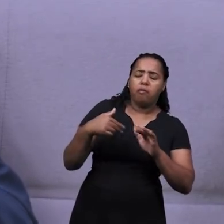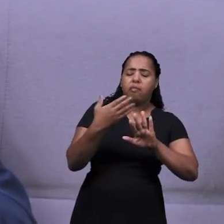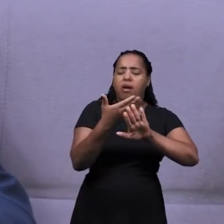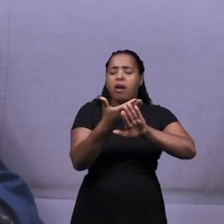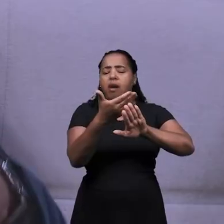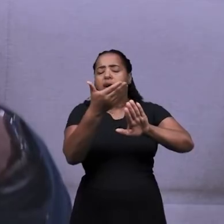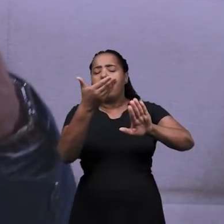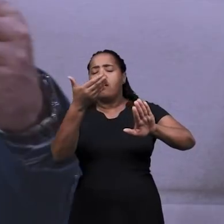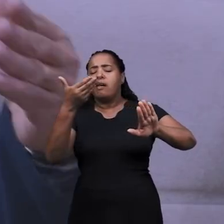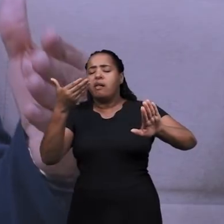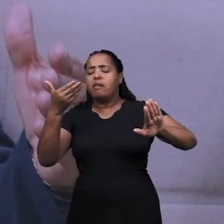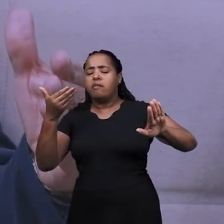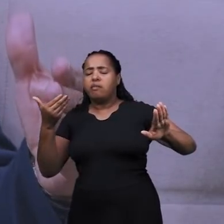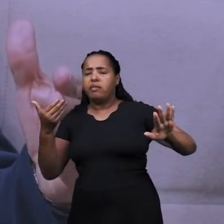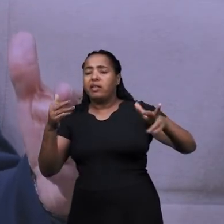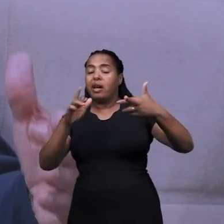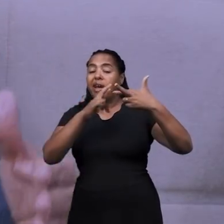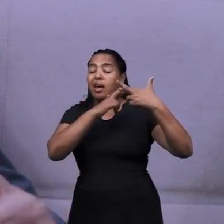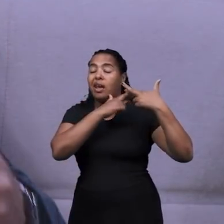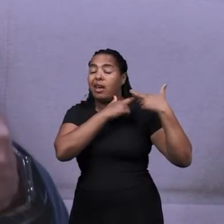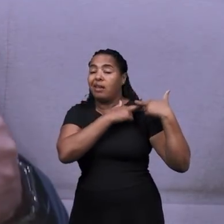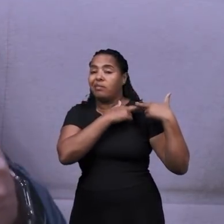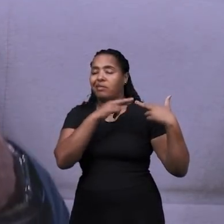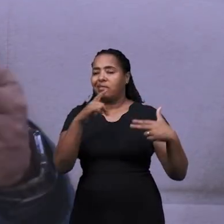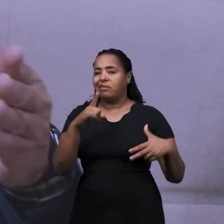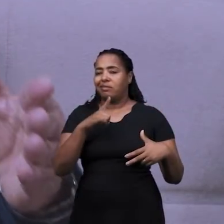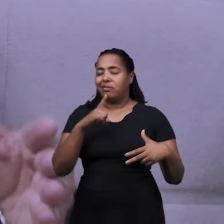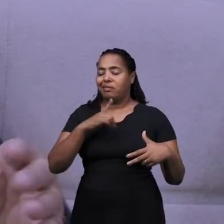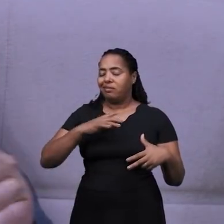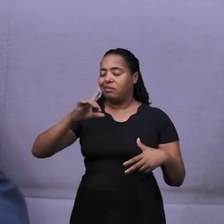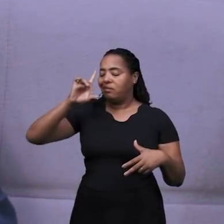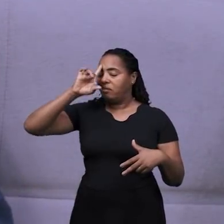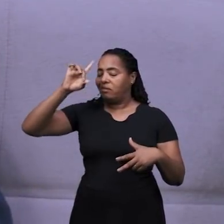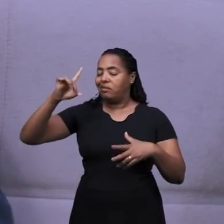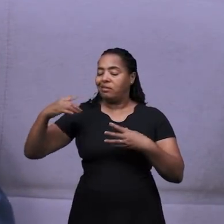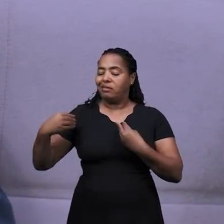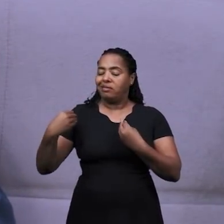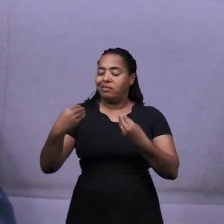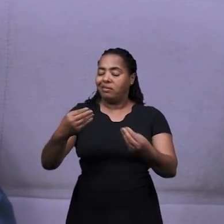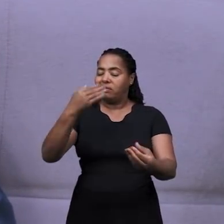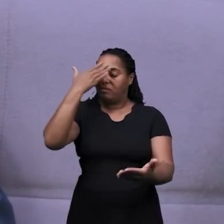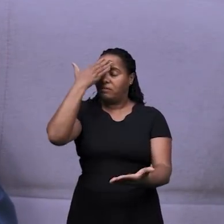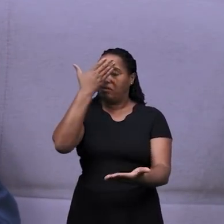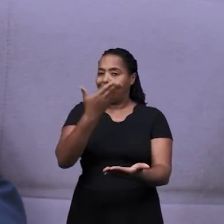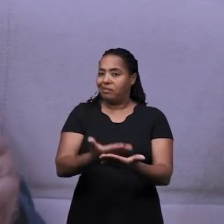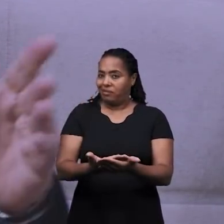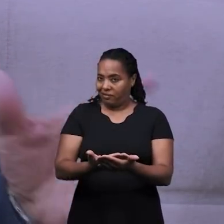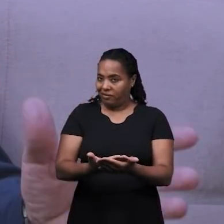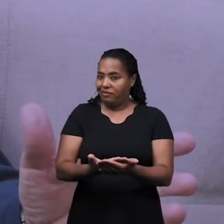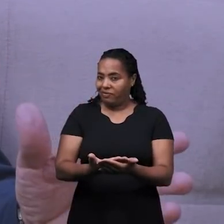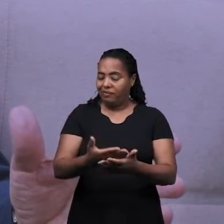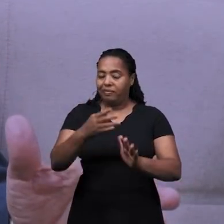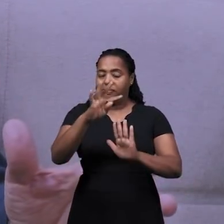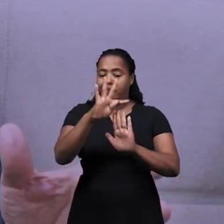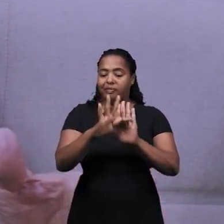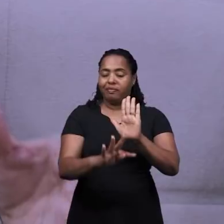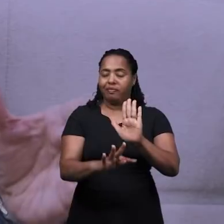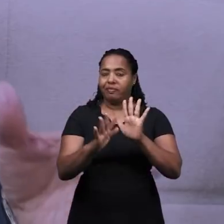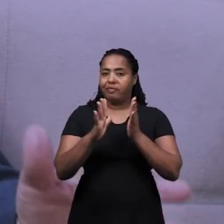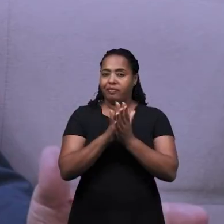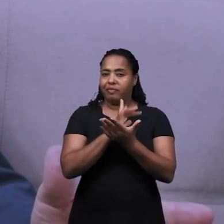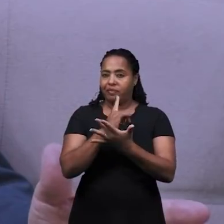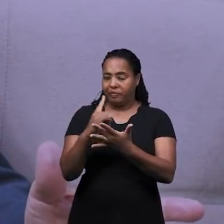distante da incumbência que lhe foi confiada por Deus. Há textos na palavra